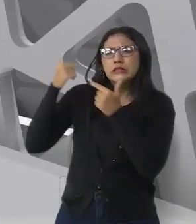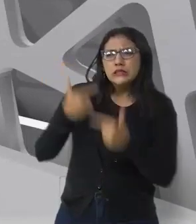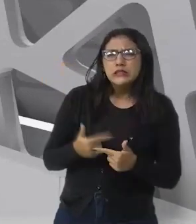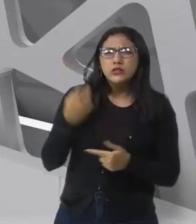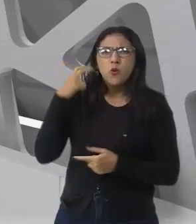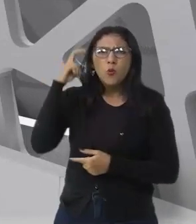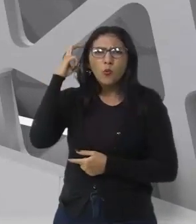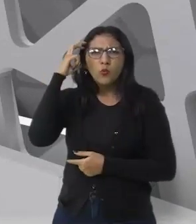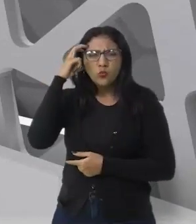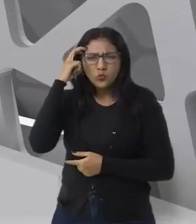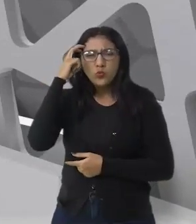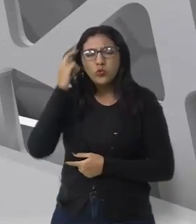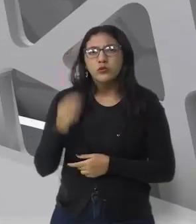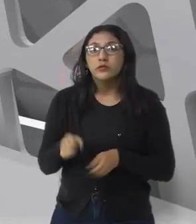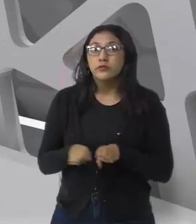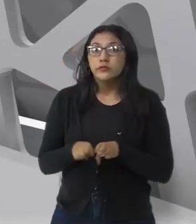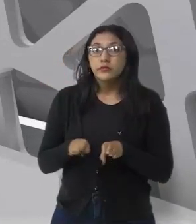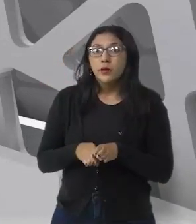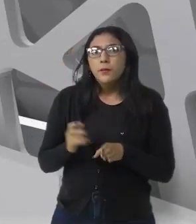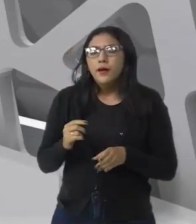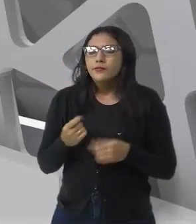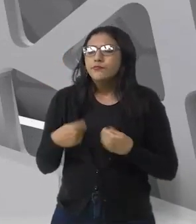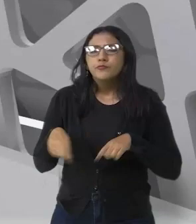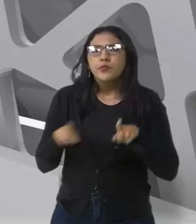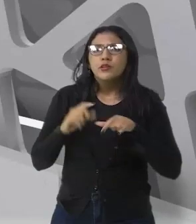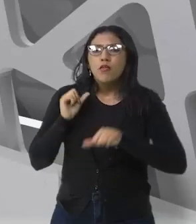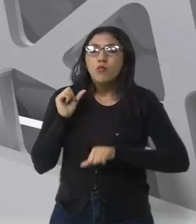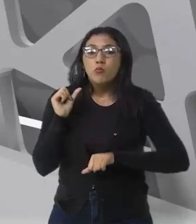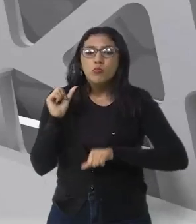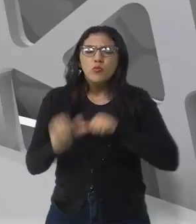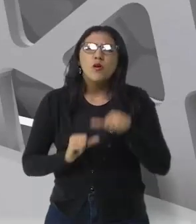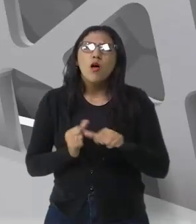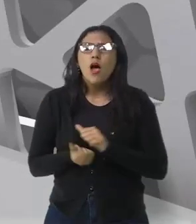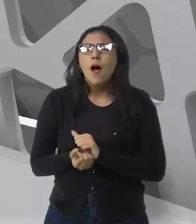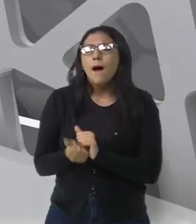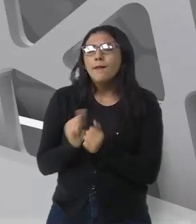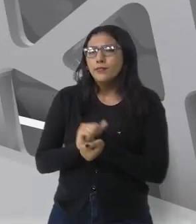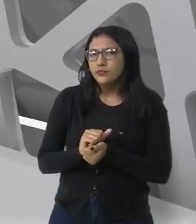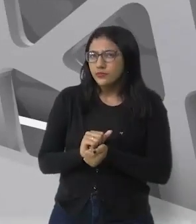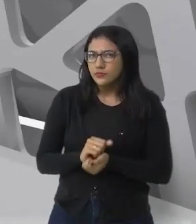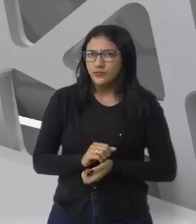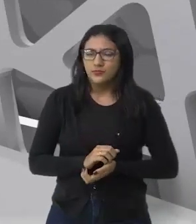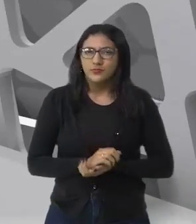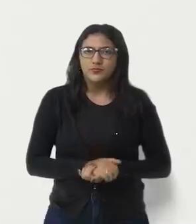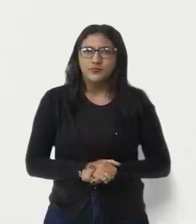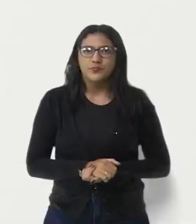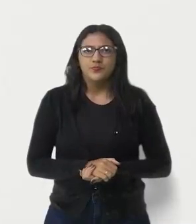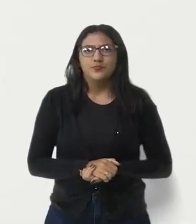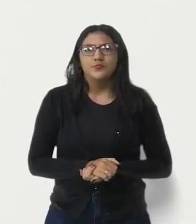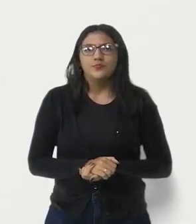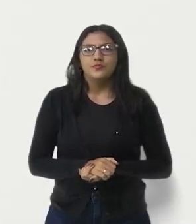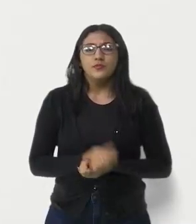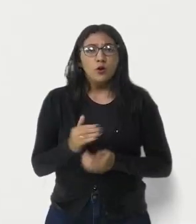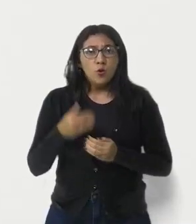não começam a adequar a sua cultura aos que eles não pertencem. Continuando, as